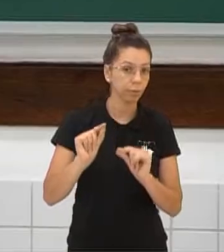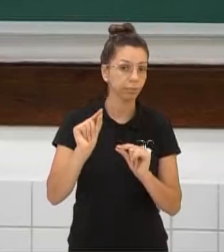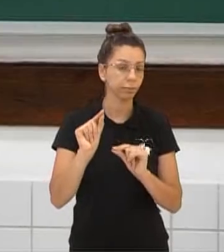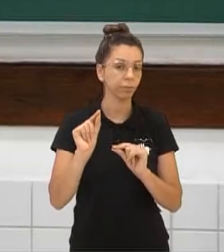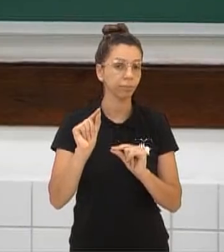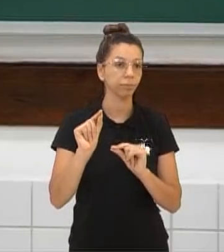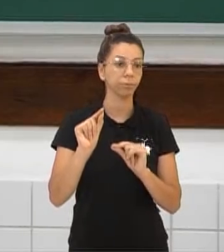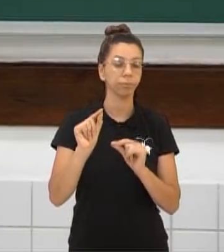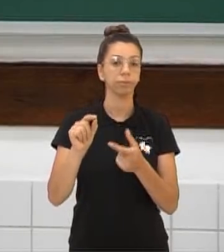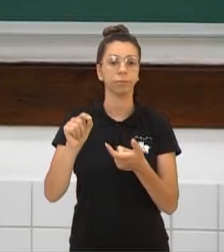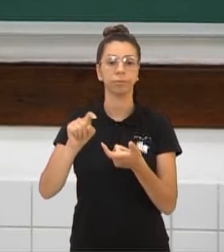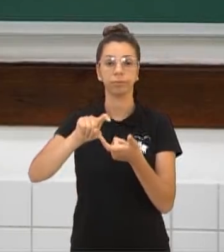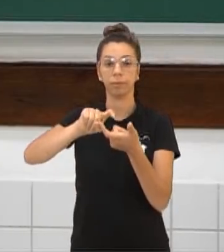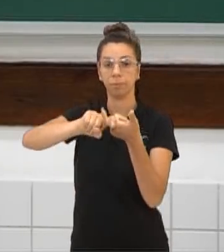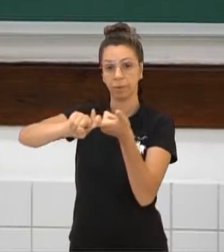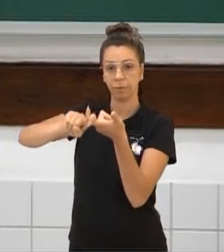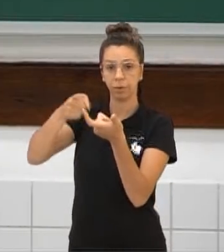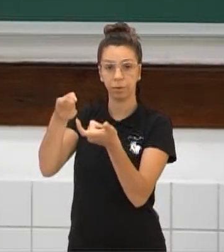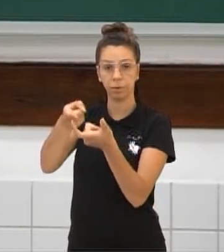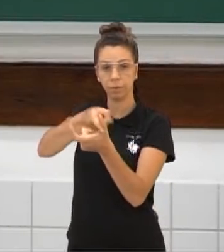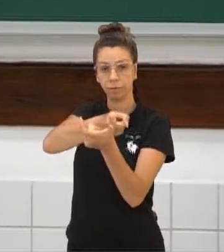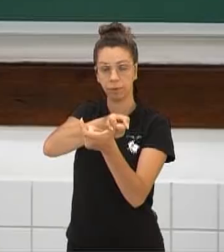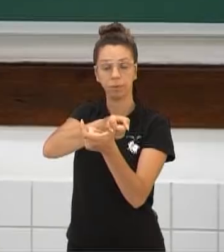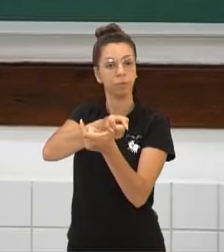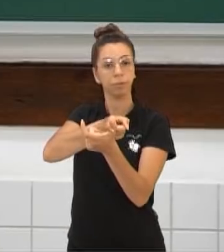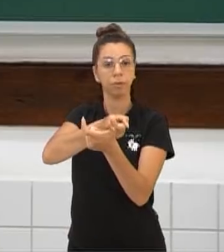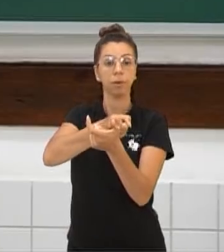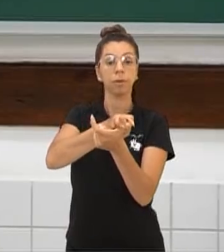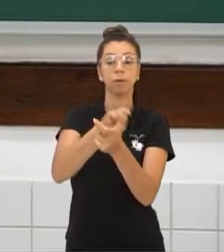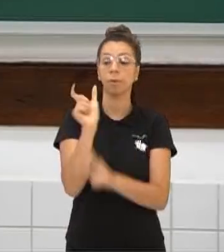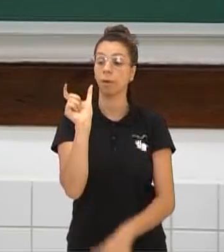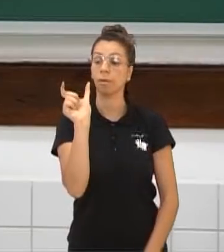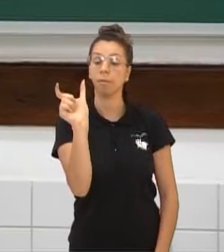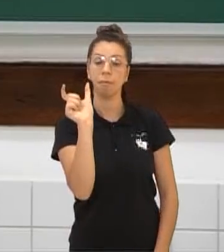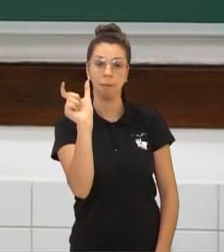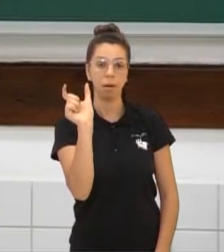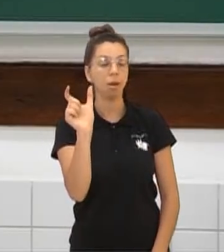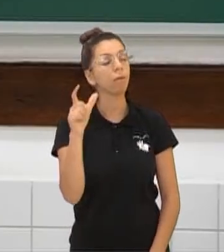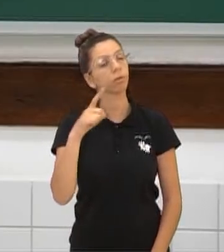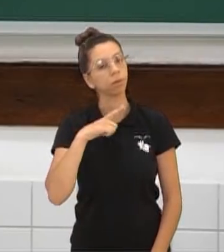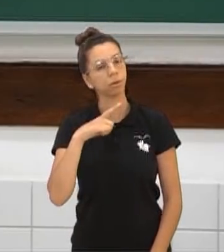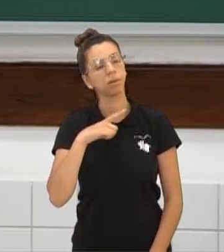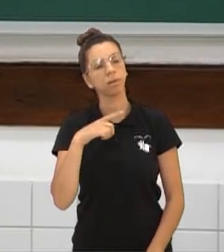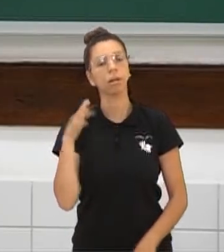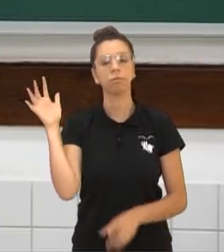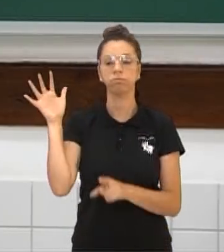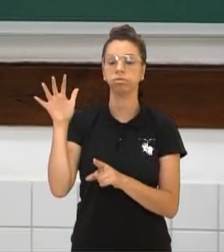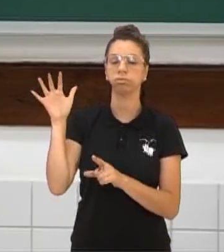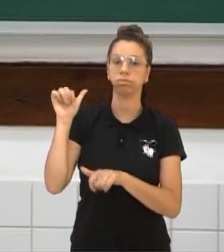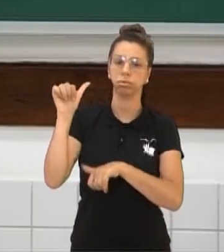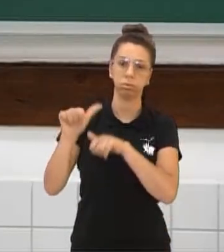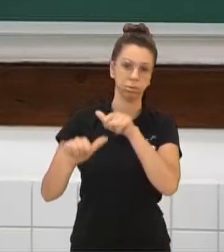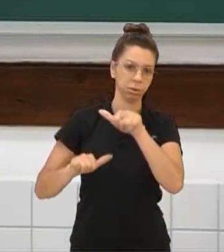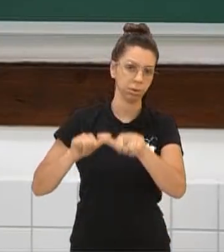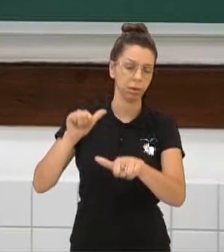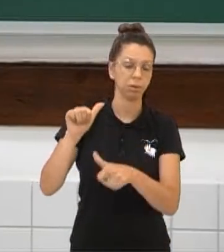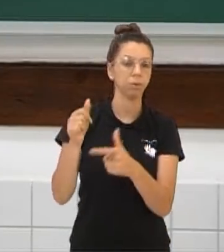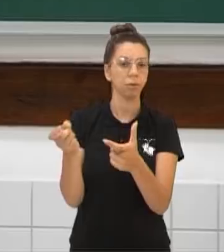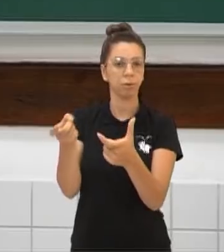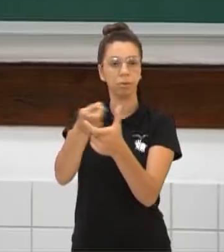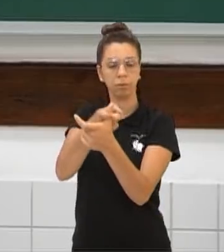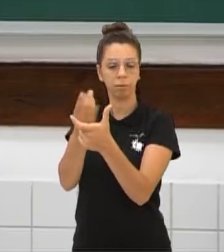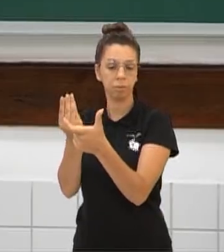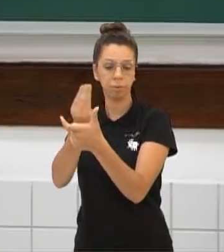sobre prefixo e sufixo. Então, as palavras, elas podem sofrer algumas alterações quando a gente coloca